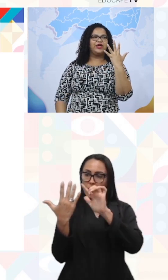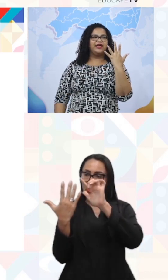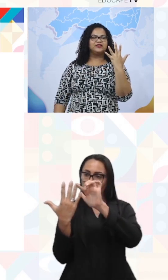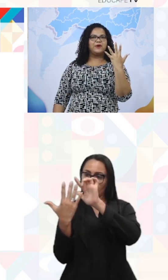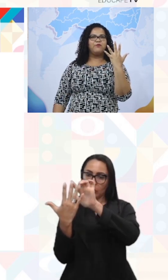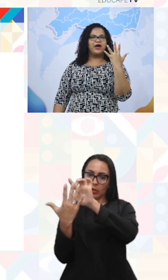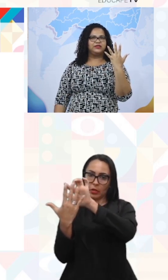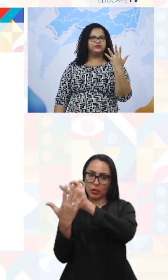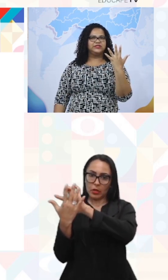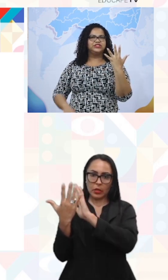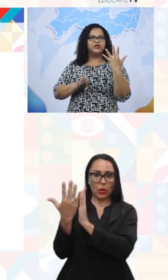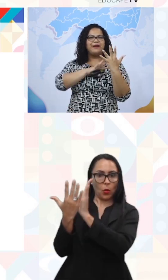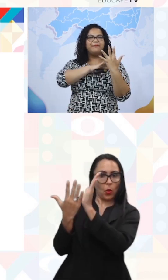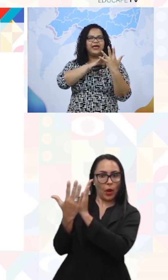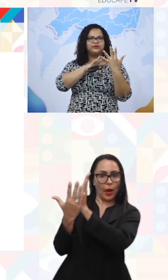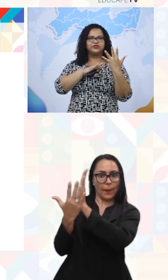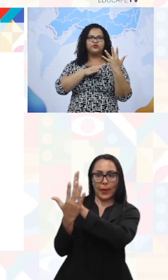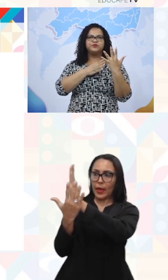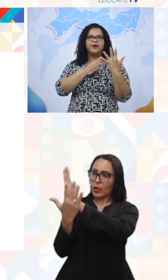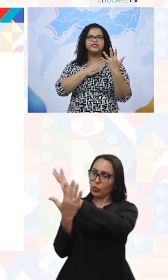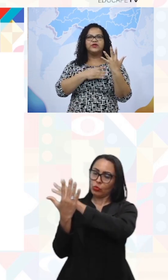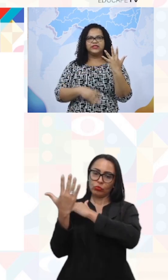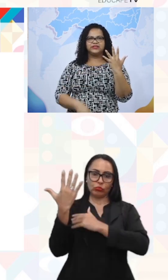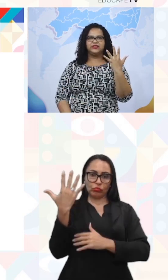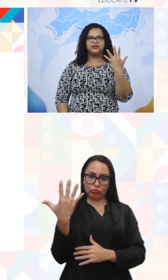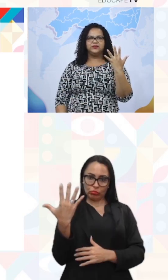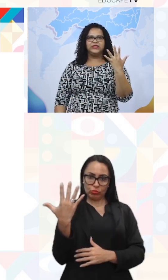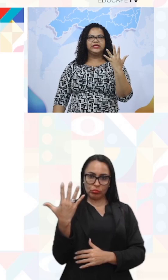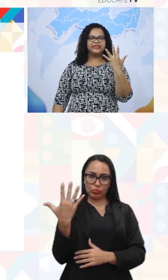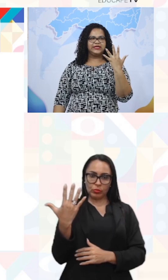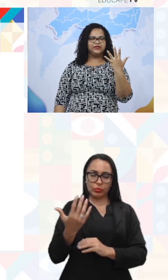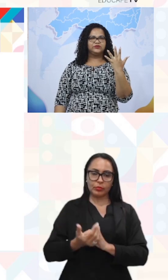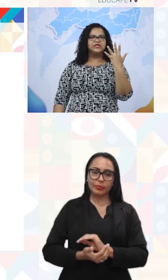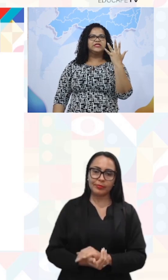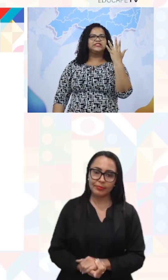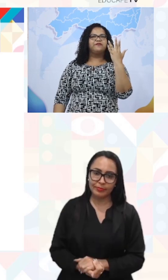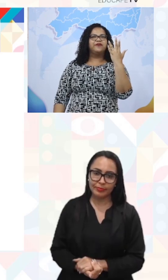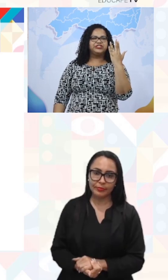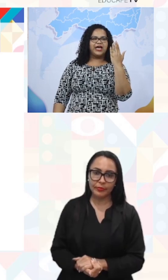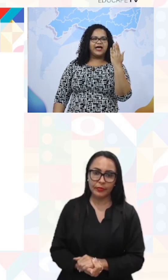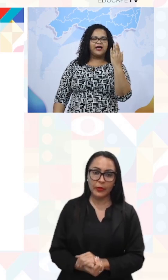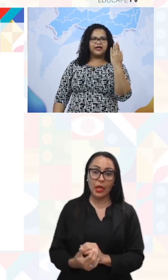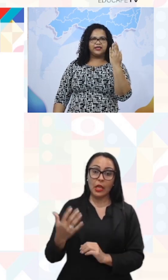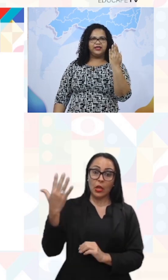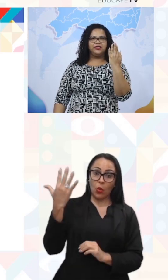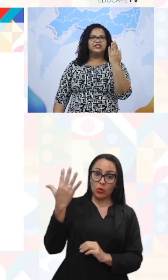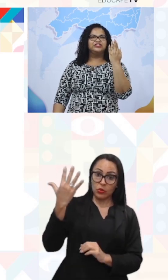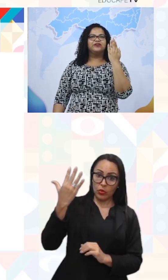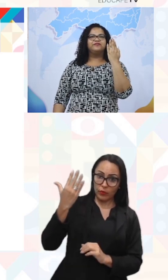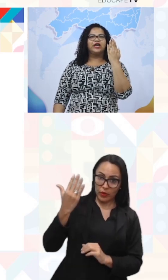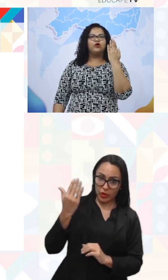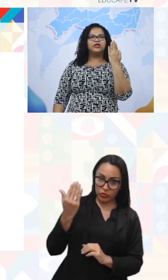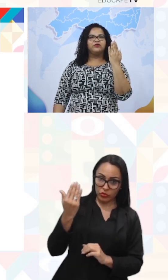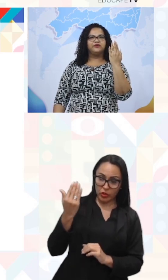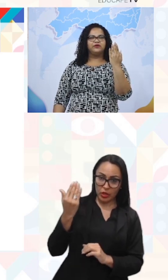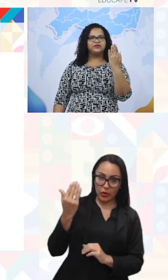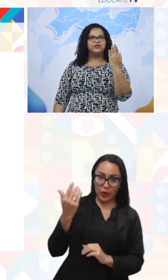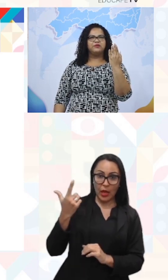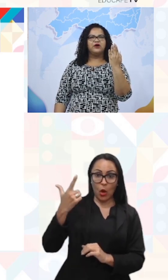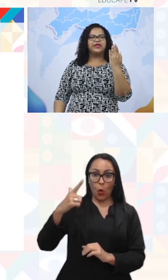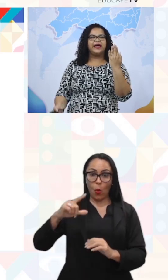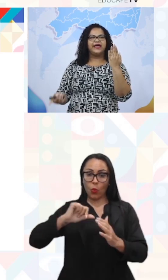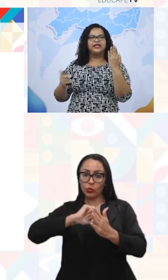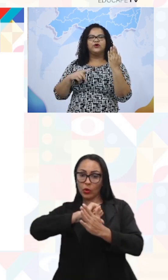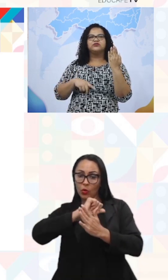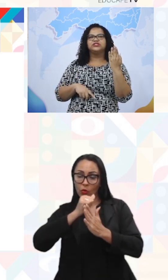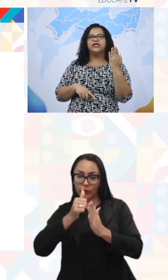estão espalmados, eles estão abertos, com espaço entre si, tá certo? Se eu fechar aqui, já fica outra configuração de mão,